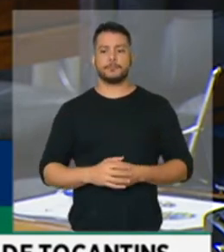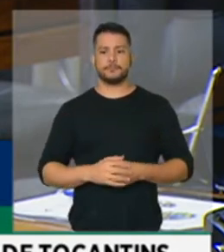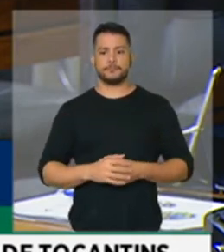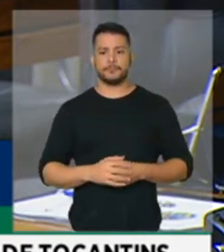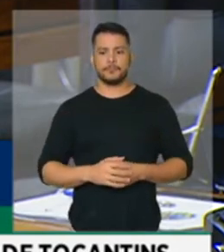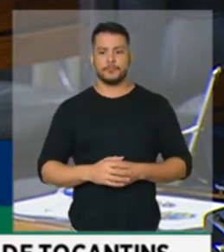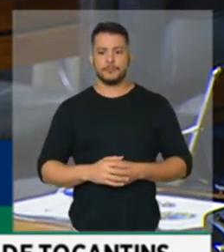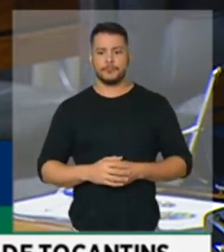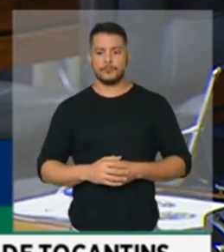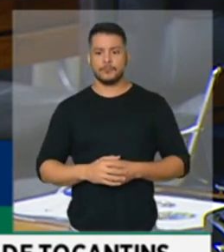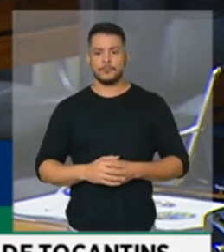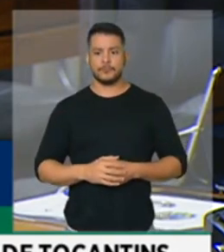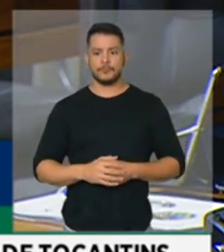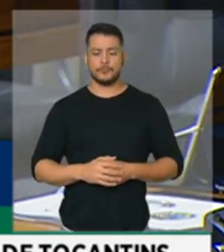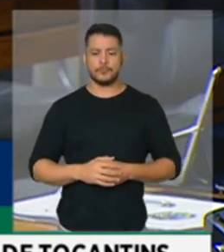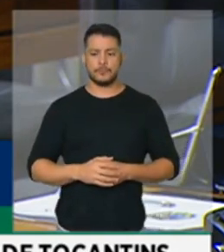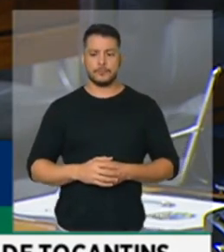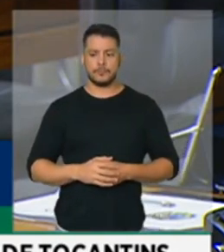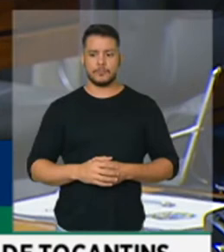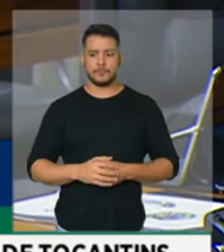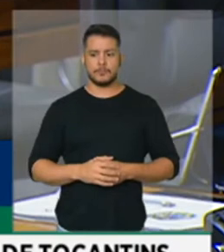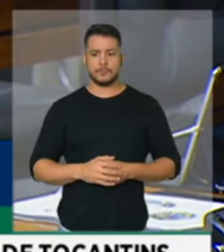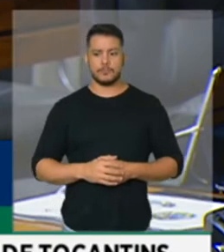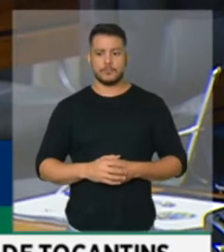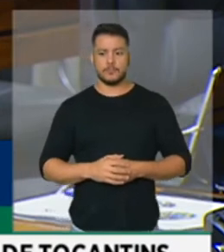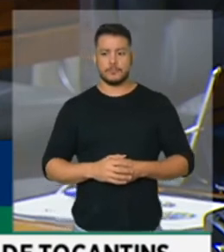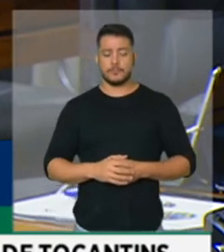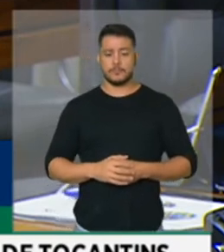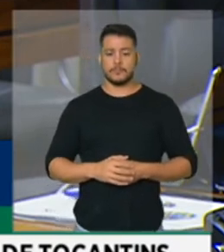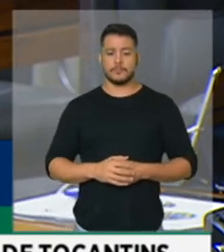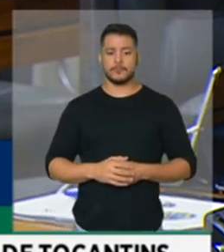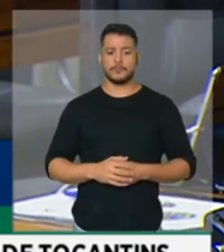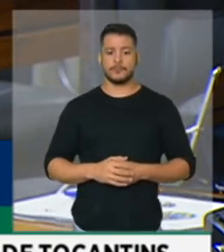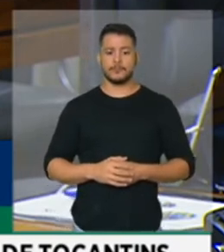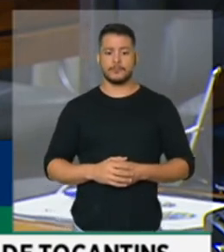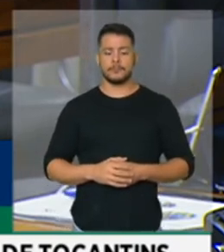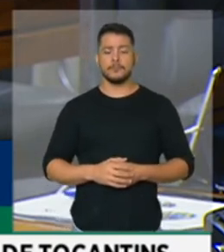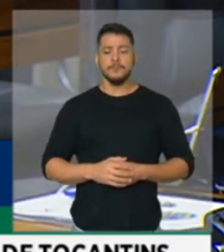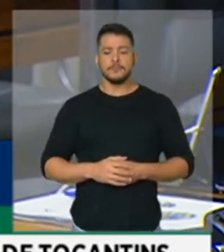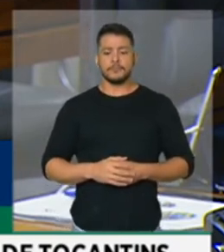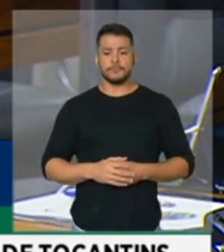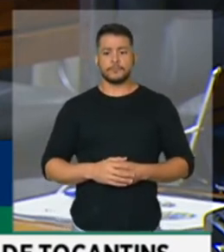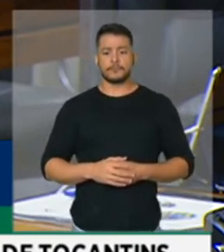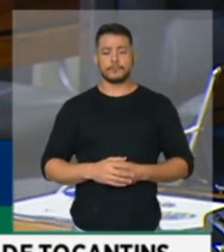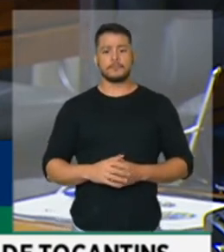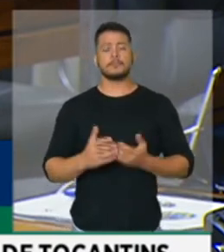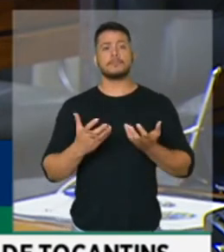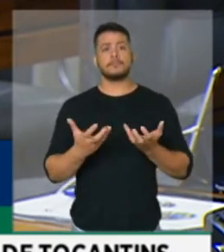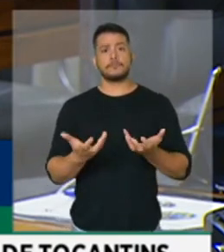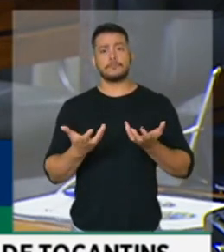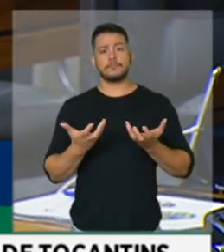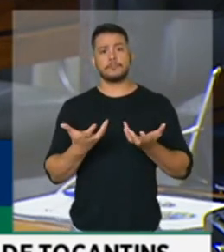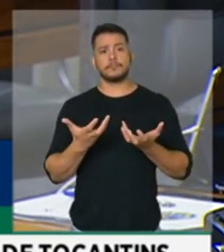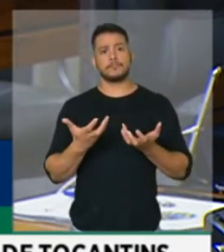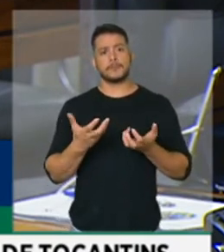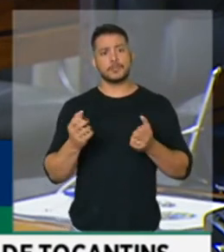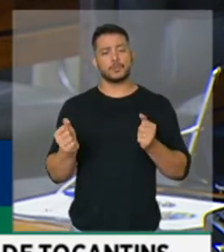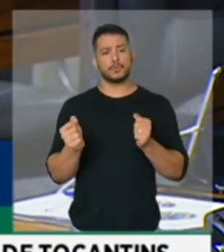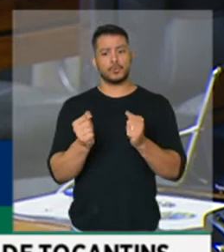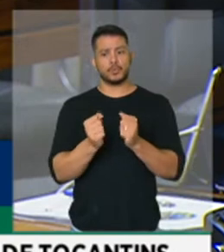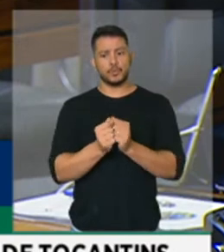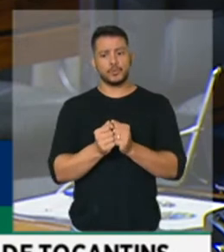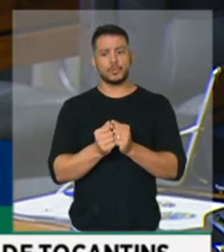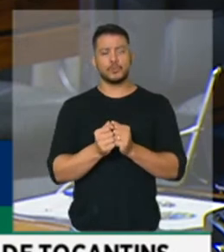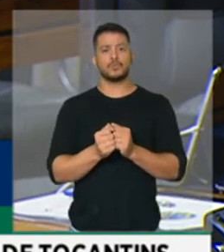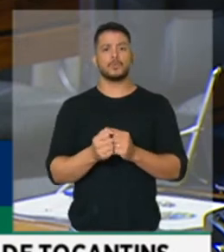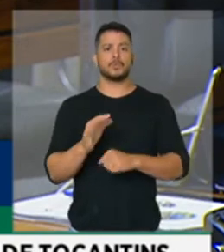recuperando fisicamente também no seu estado de saúde. Um grande abraço para o nosso deputado Célio Moura. Nós estamos junto com o povo de Tocantins,